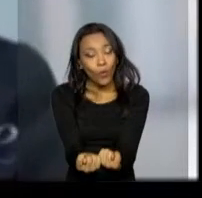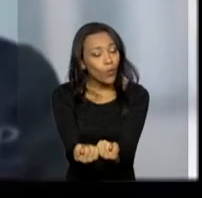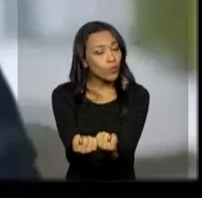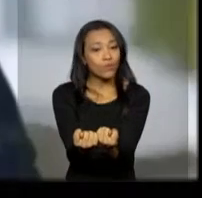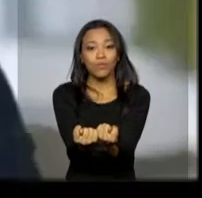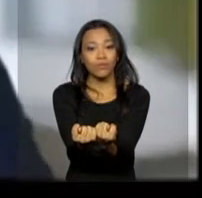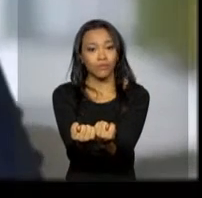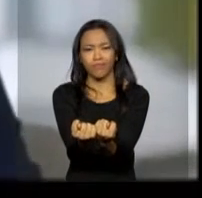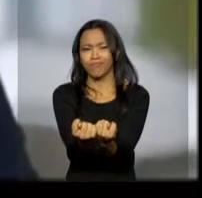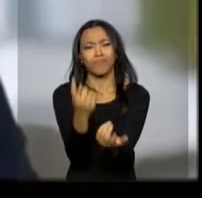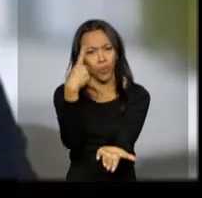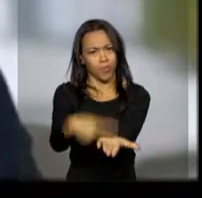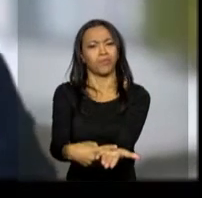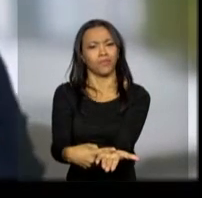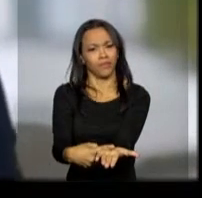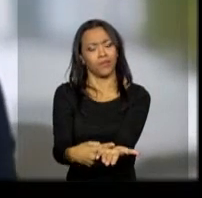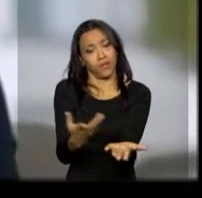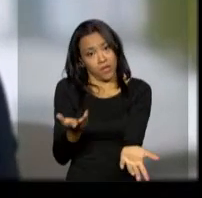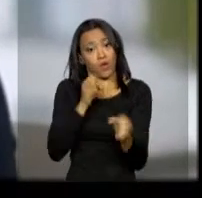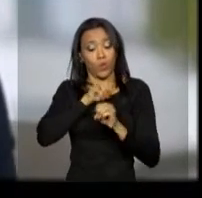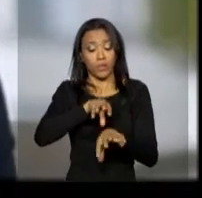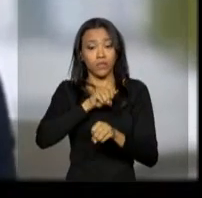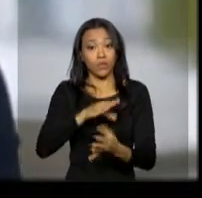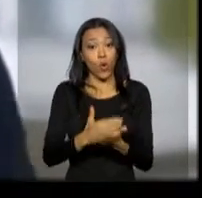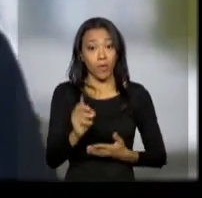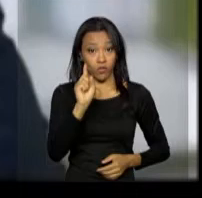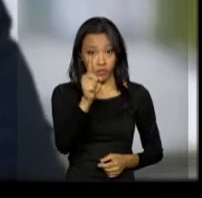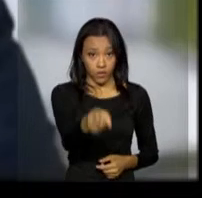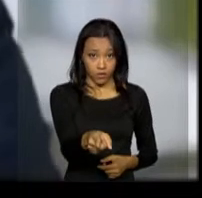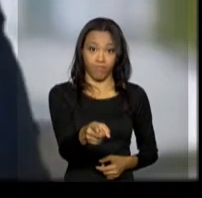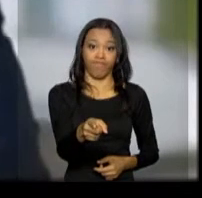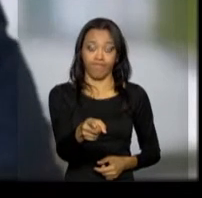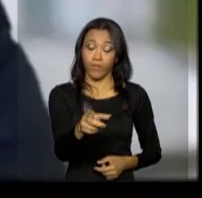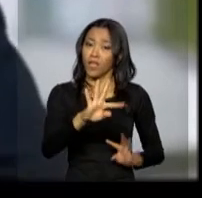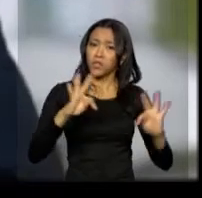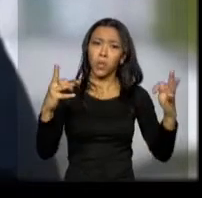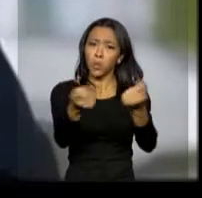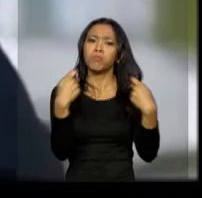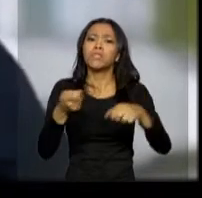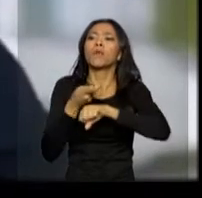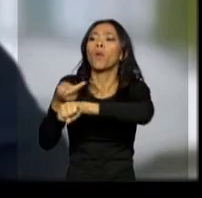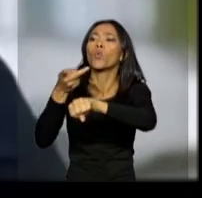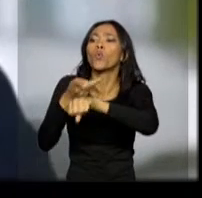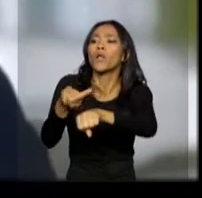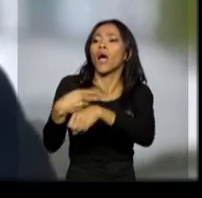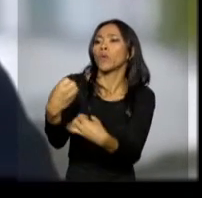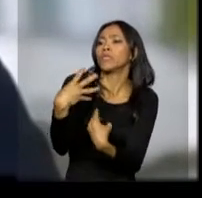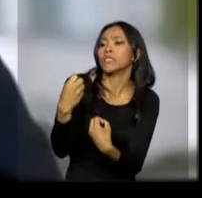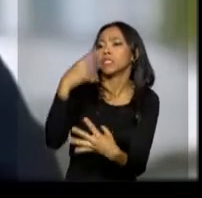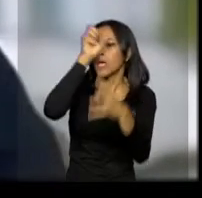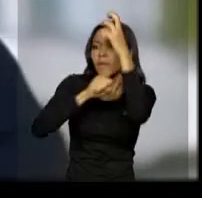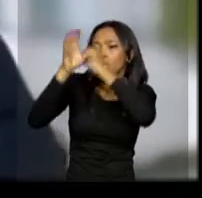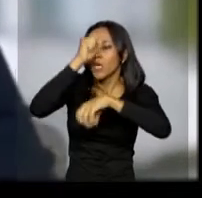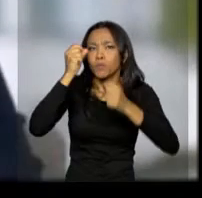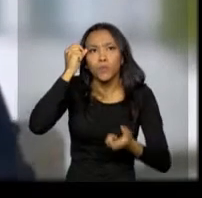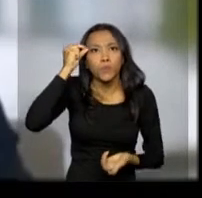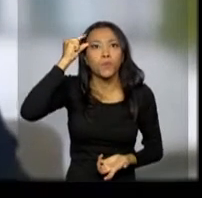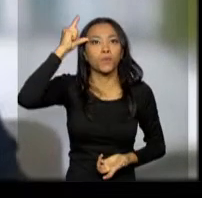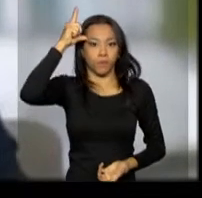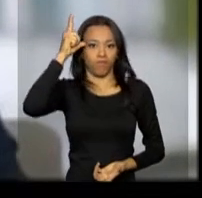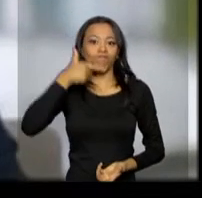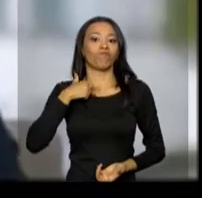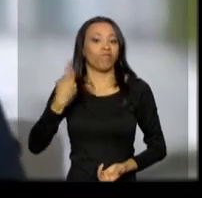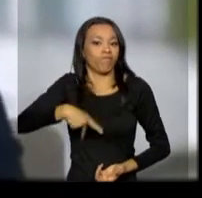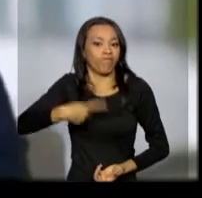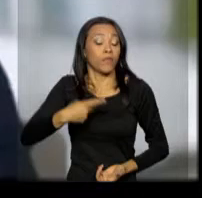sem exceção. A educação começa com você. Todos têm que procurar educação por seu próprio desejo e